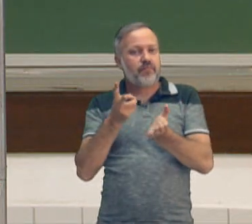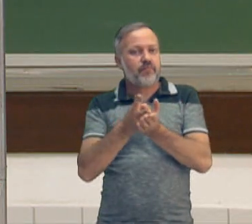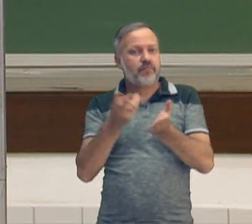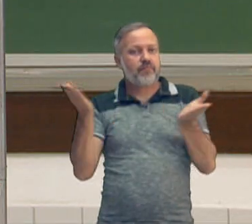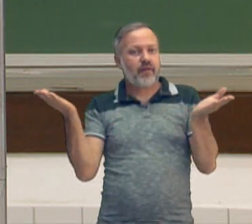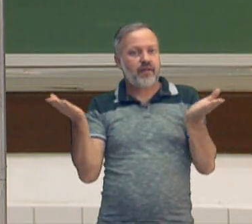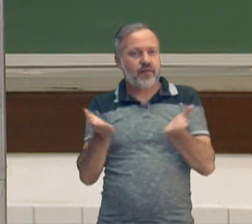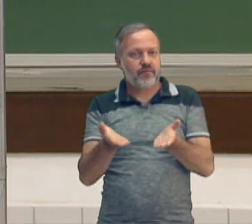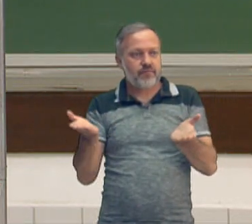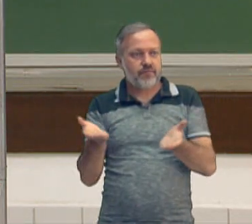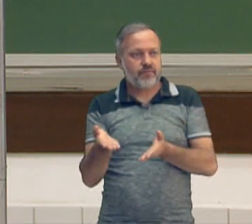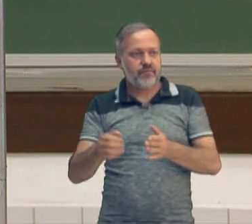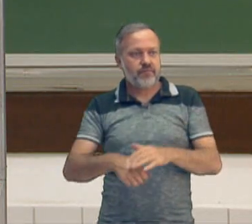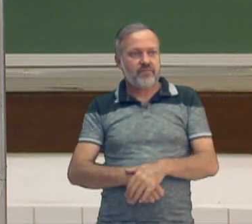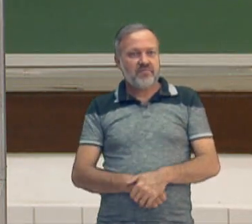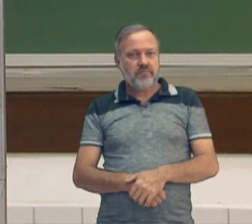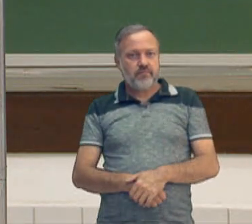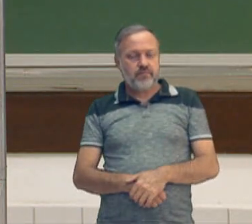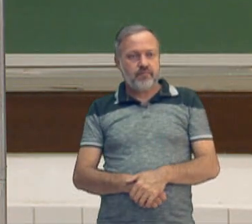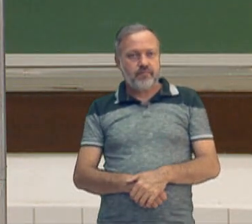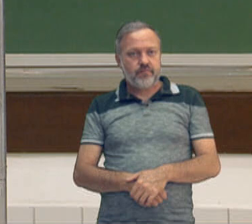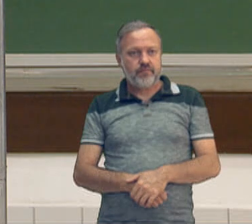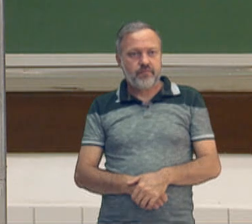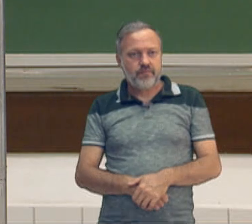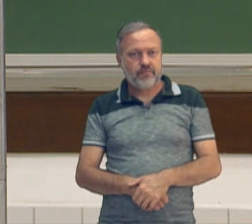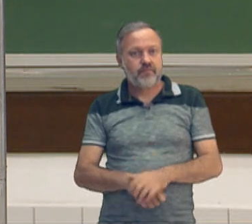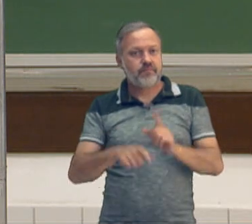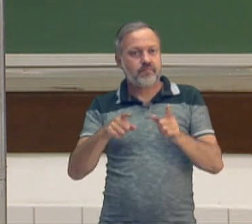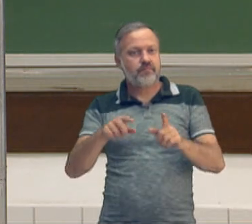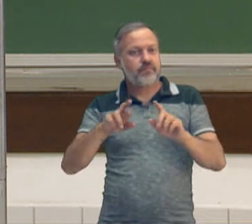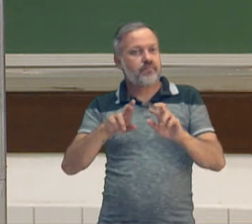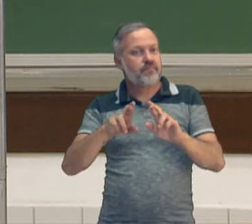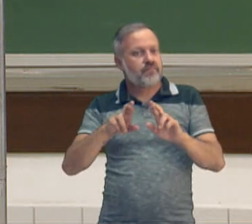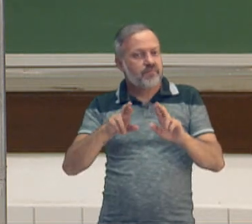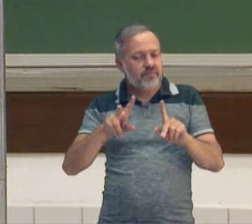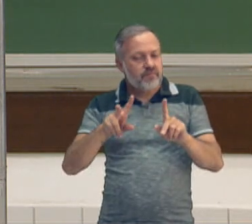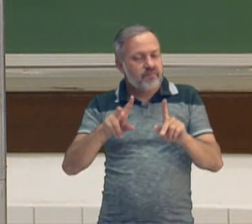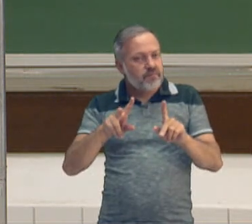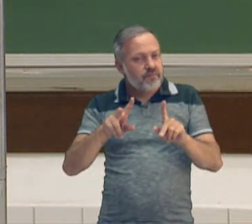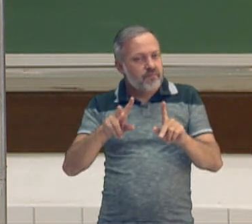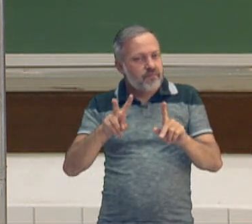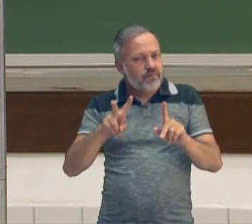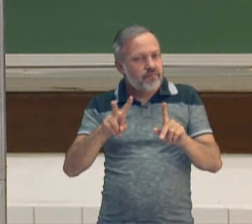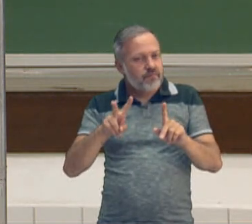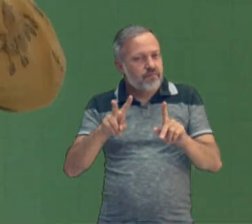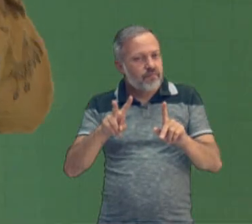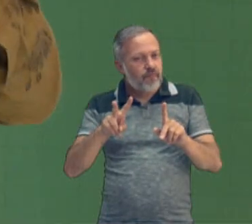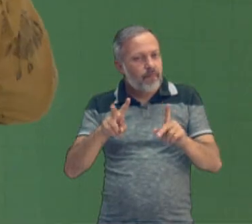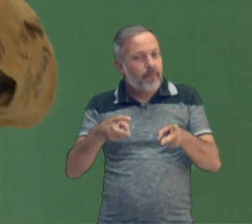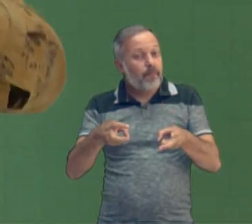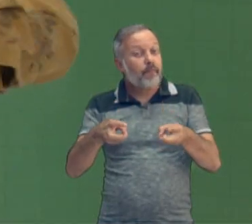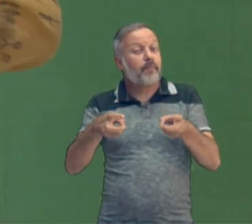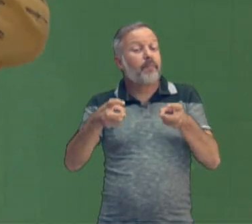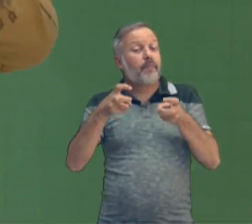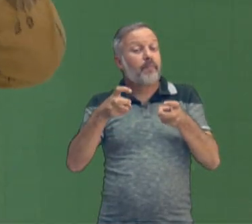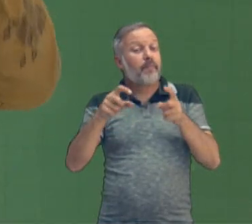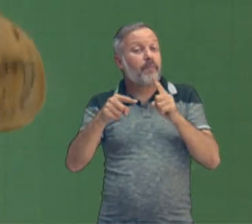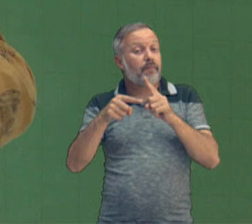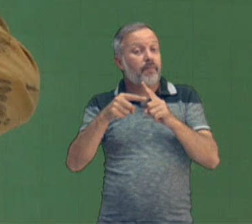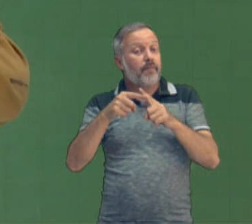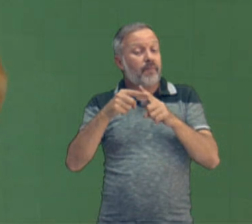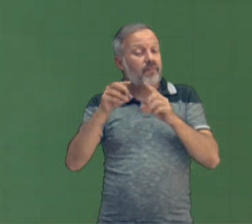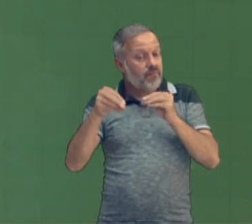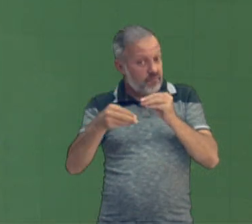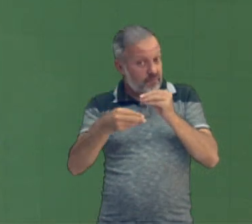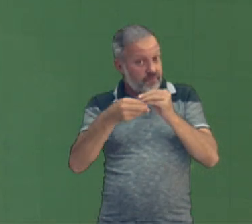tradição. E é difícil, inclusive, você distinguir, tirar a arte dentro desse ritual, porque a arte é fundamental, ela é a